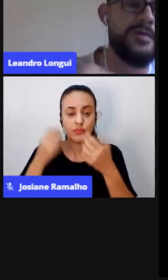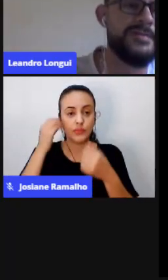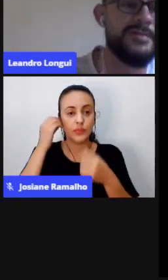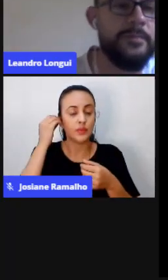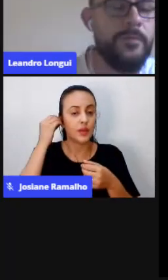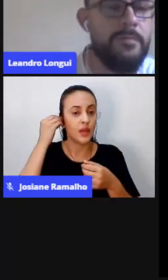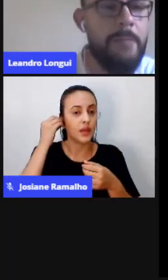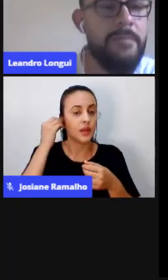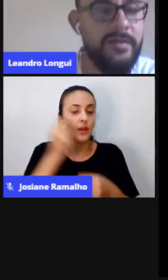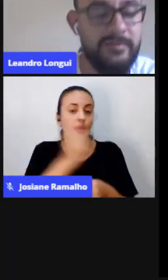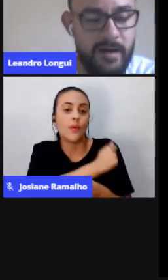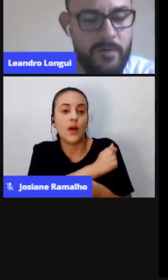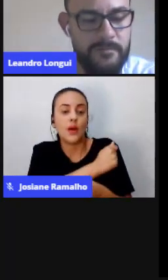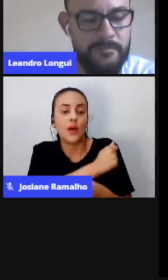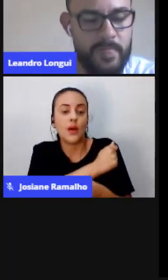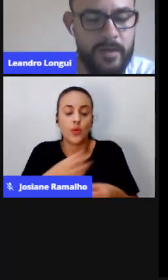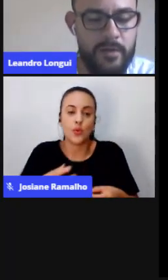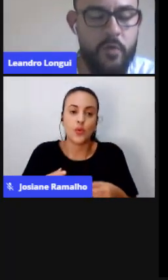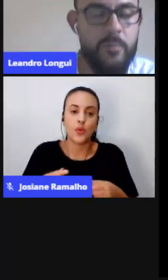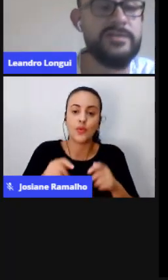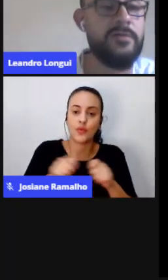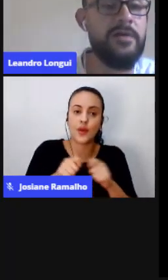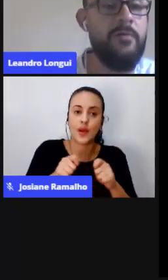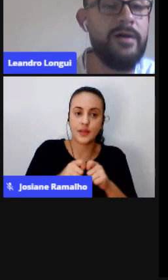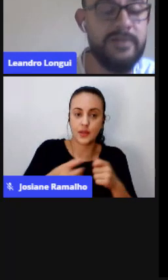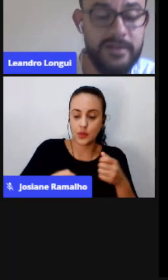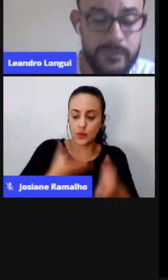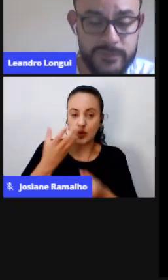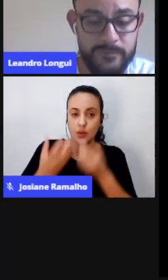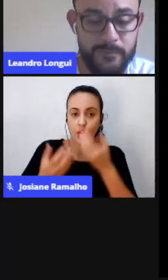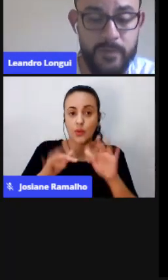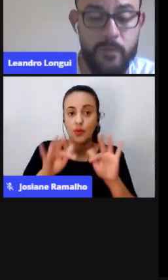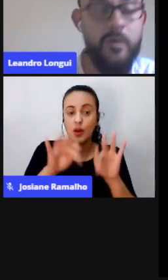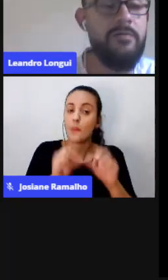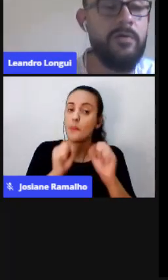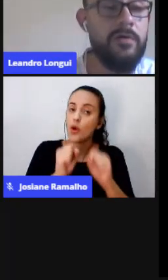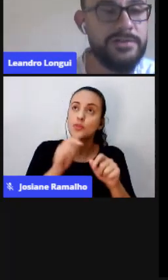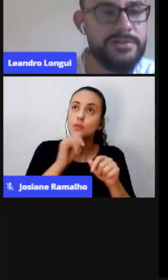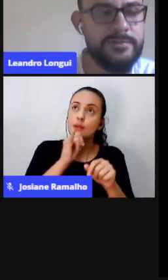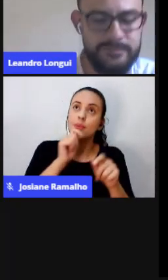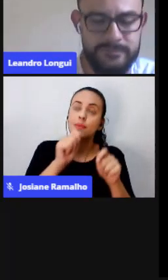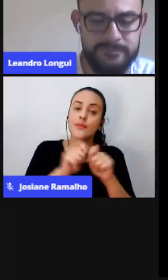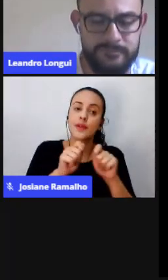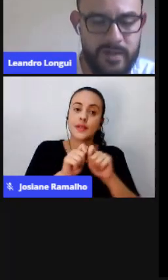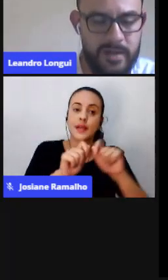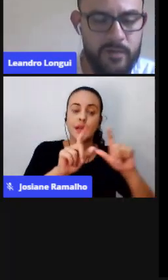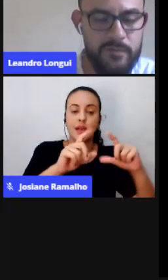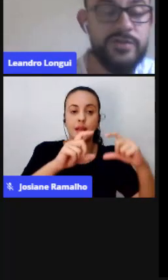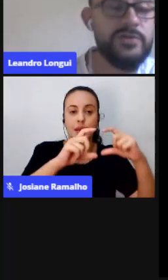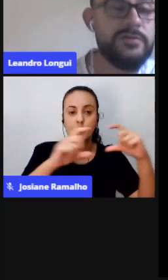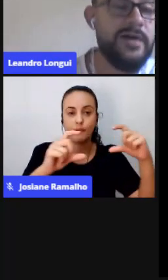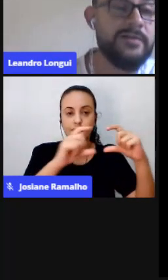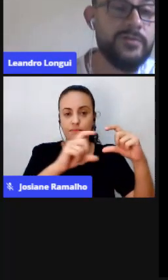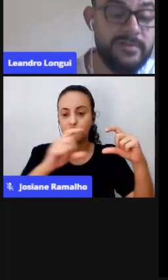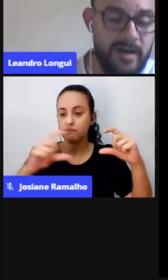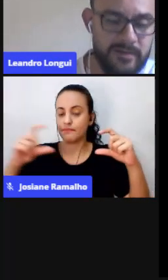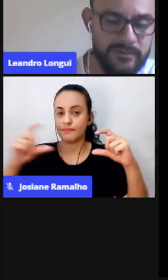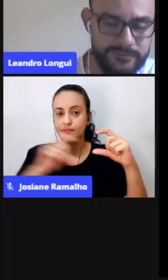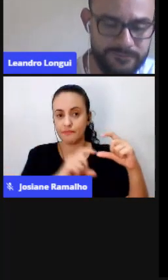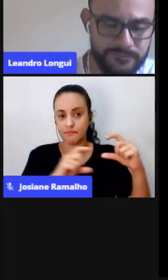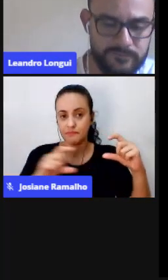ser, por exemplo, um mapa mental, uma história em quadrinhos, um acróstico, um